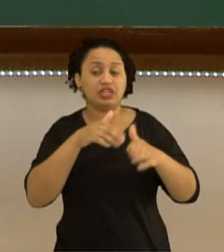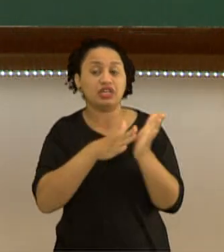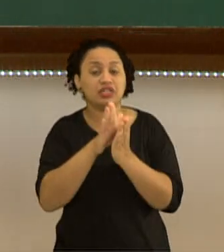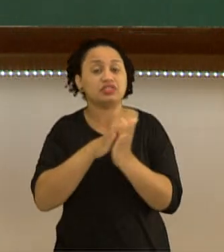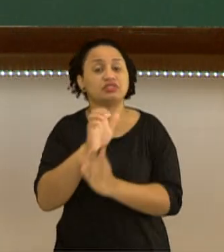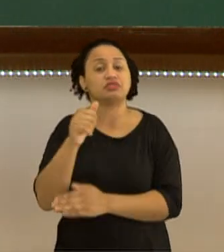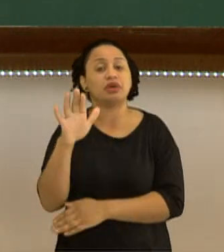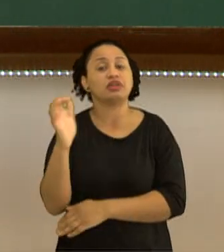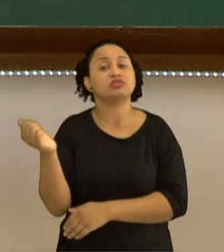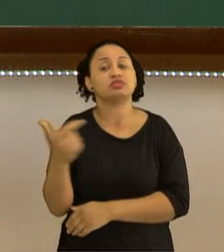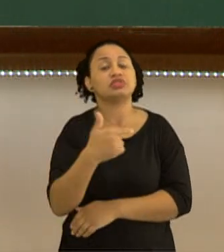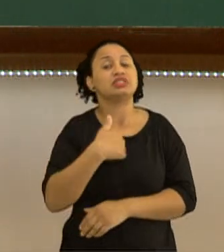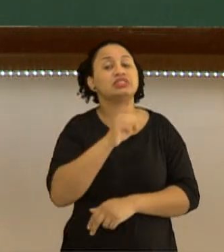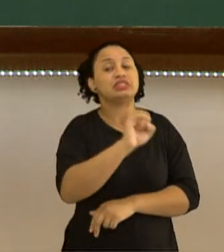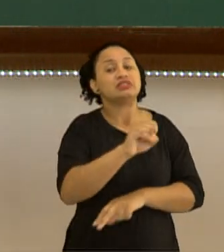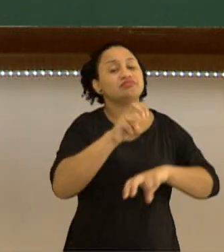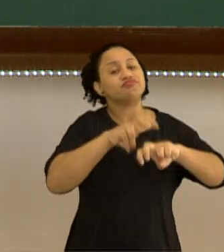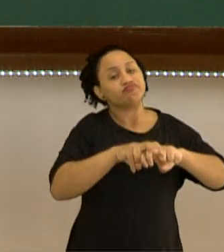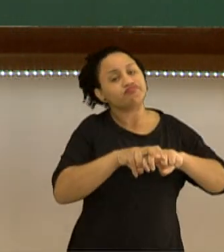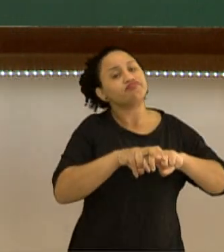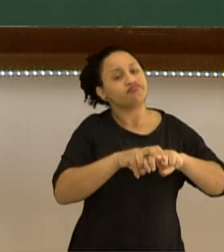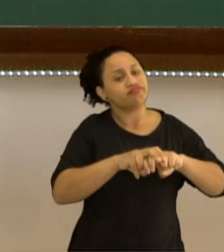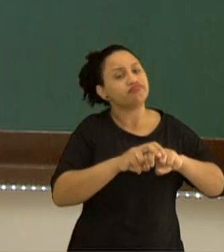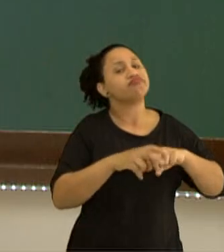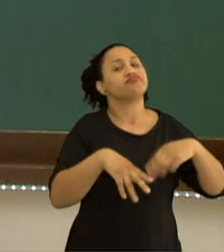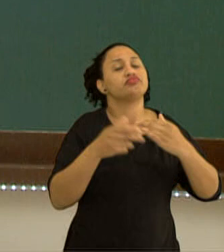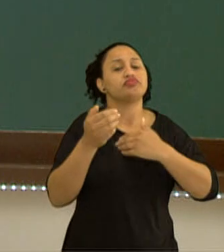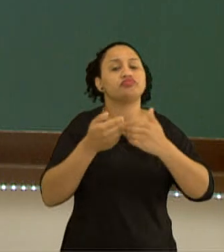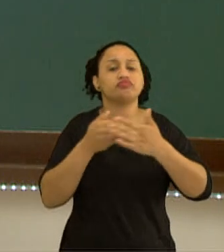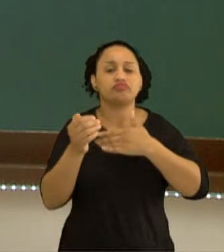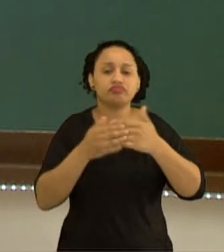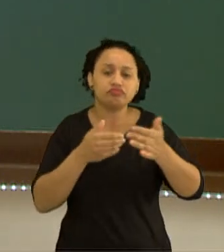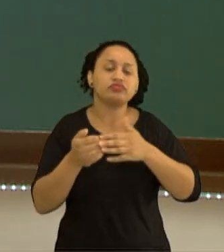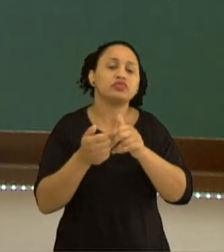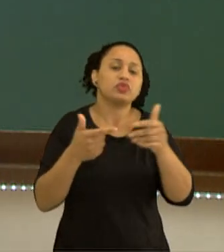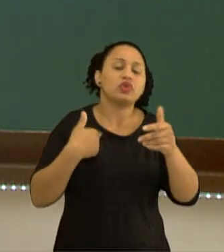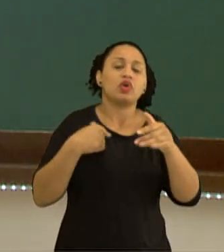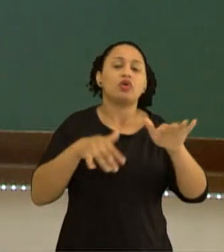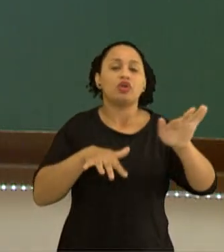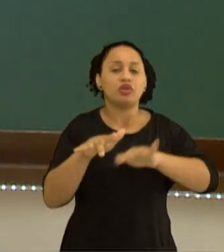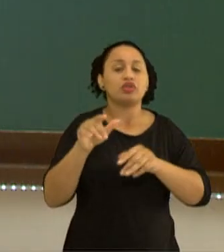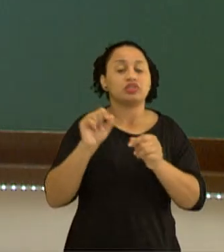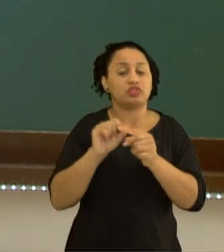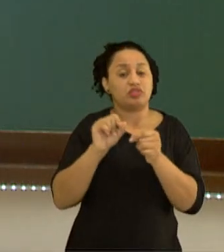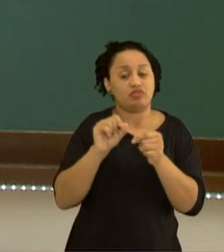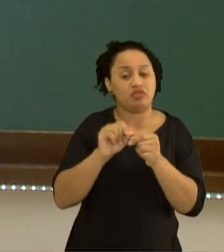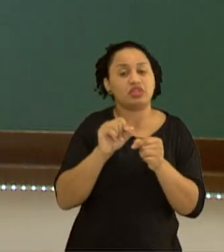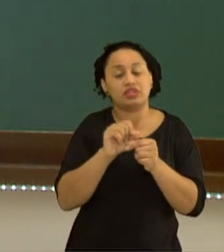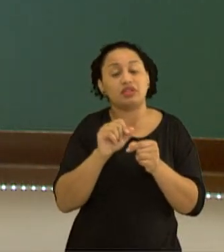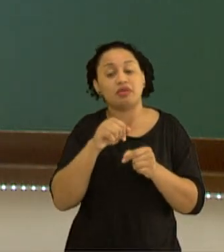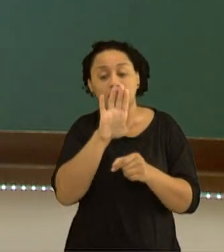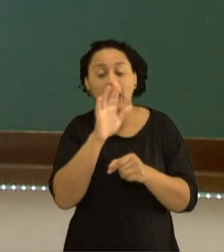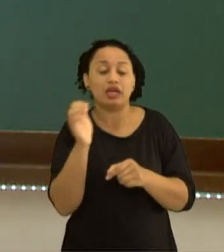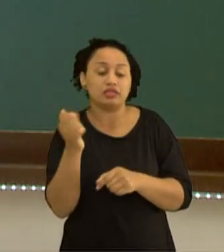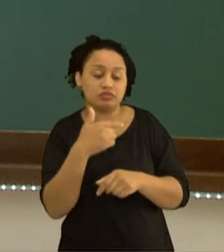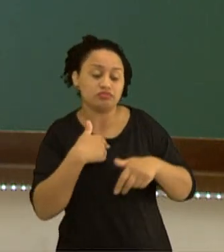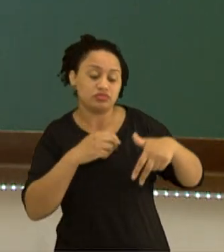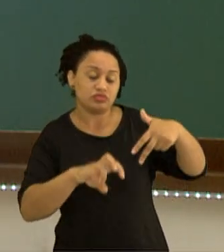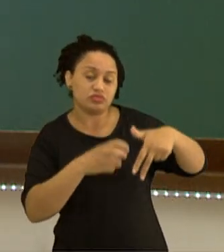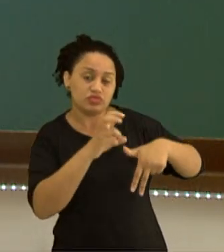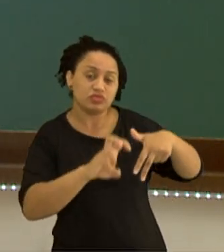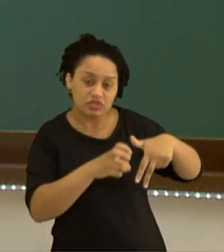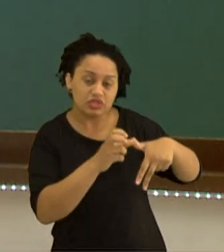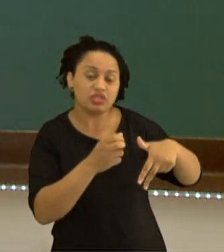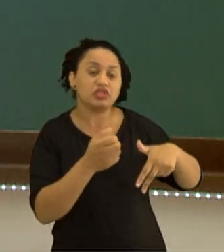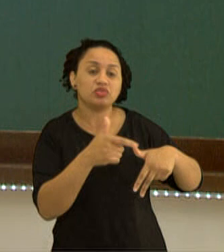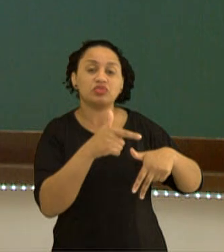estamos somente sentados. Então, qualquer atividade que seja acima, né, do gasto de energia, acima do estado de